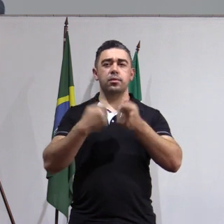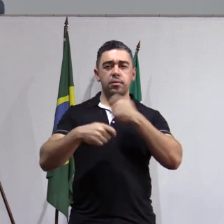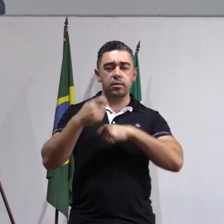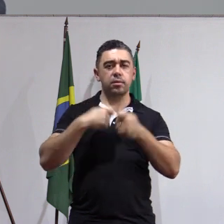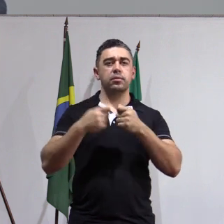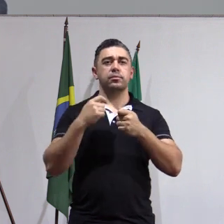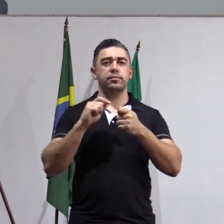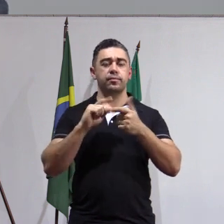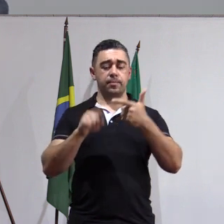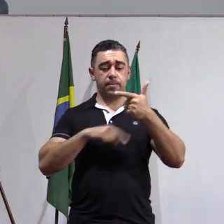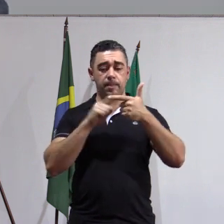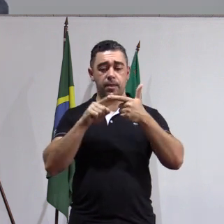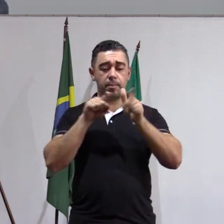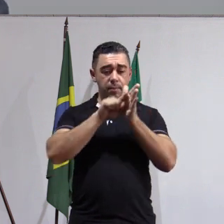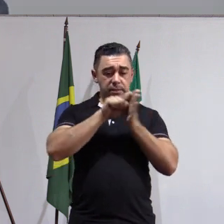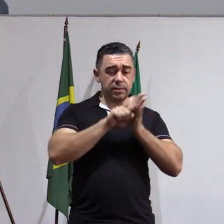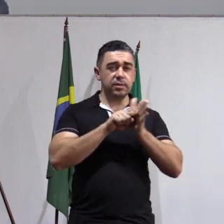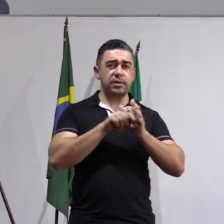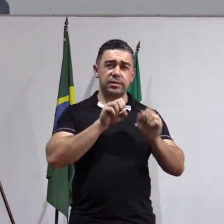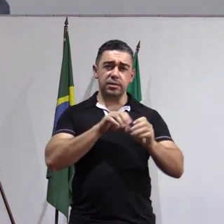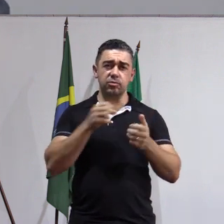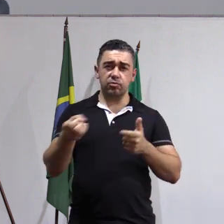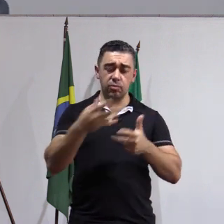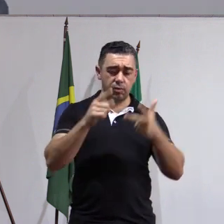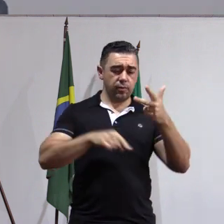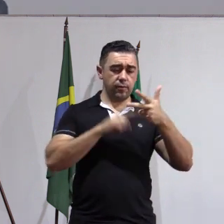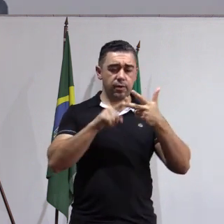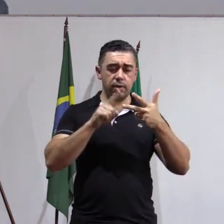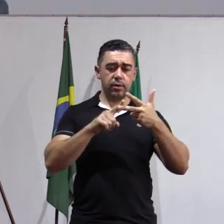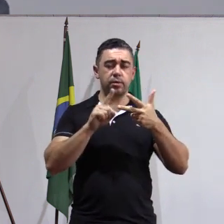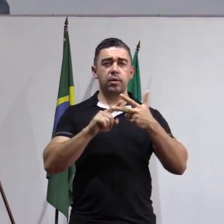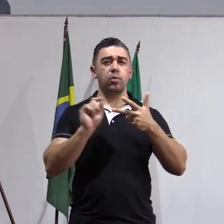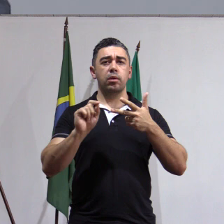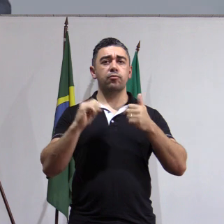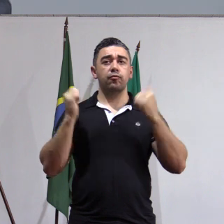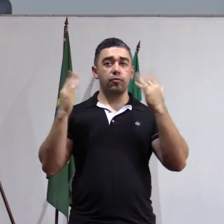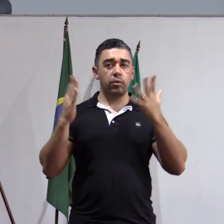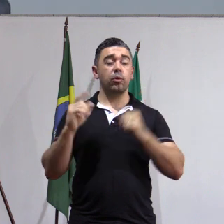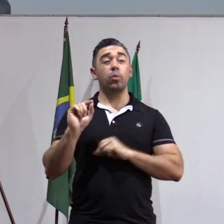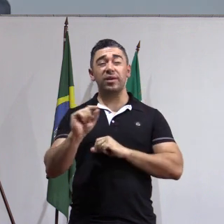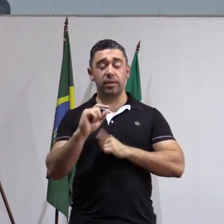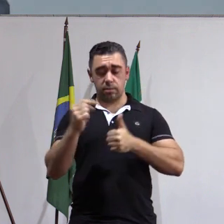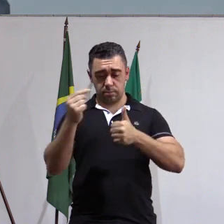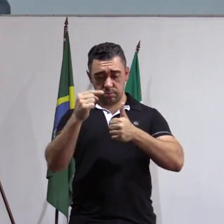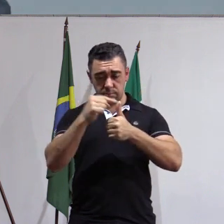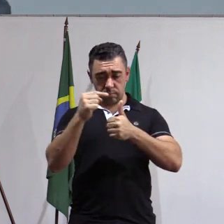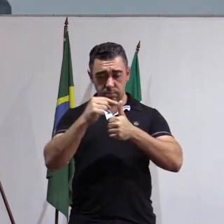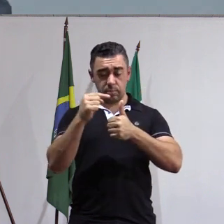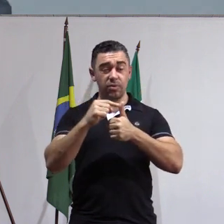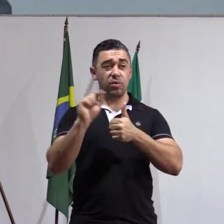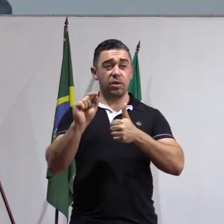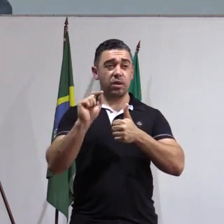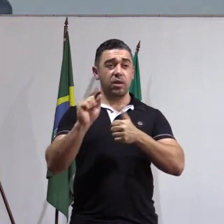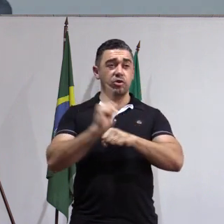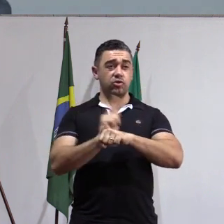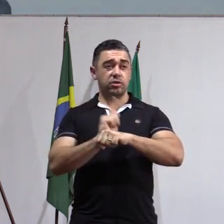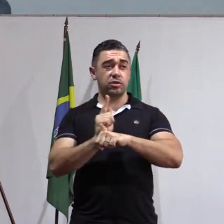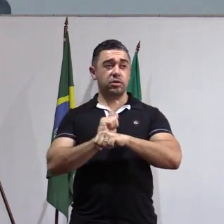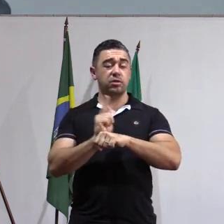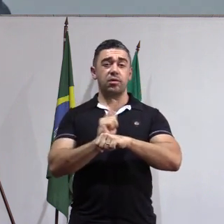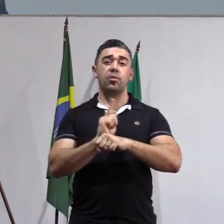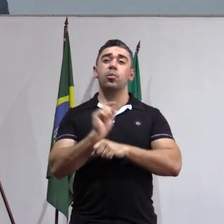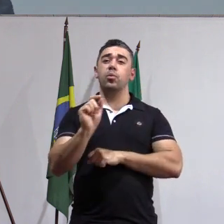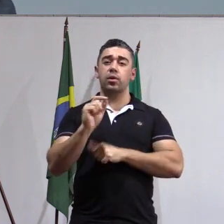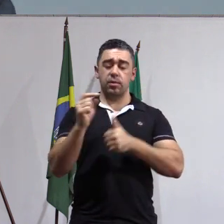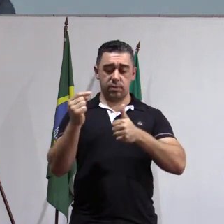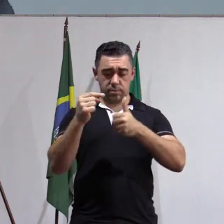2. Pesquisa, ensino e inovação. 3. Internacionalização. Em relação ao primeiro ponto, gestão e governança,